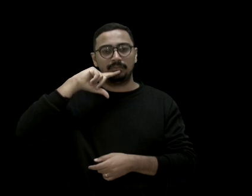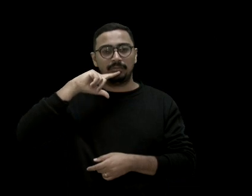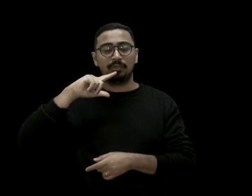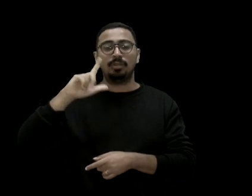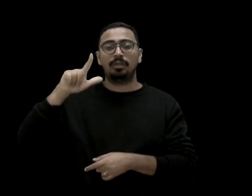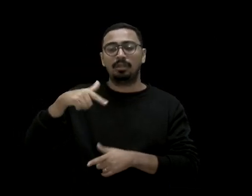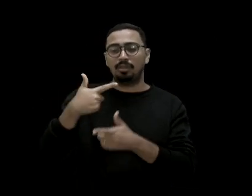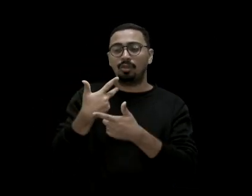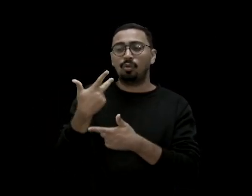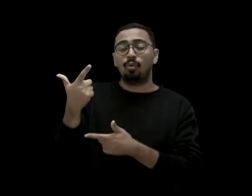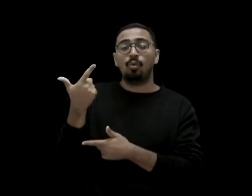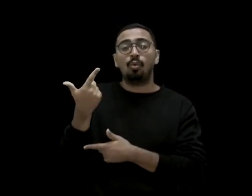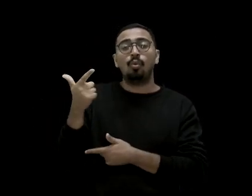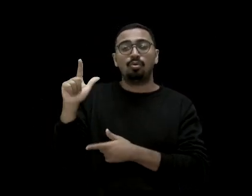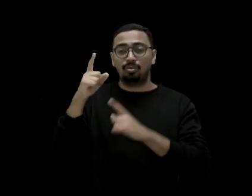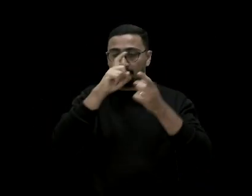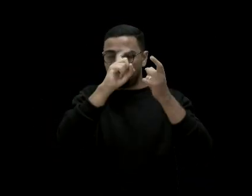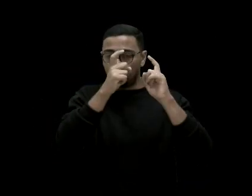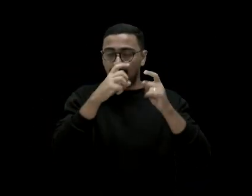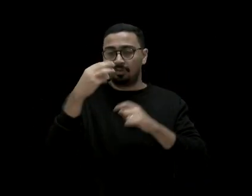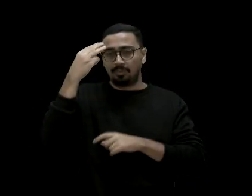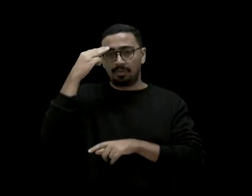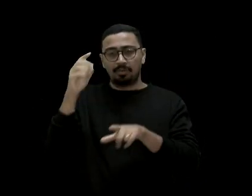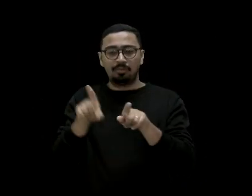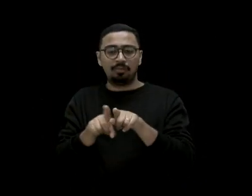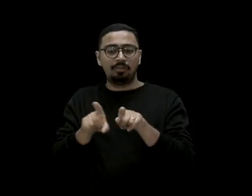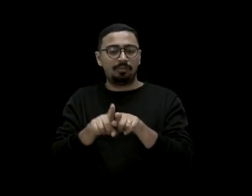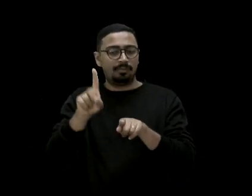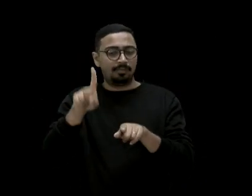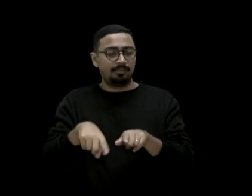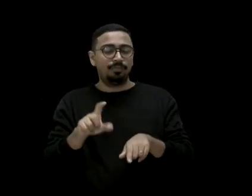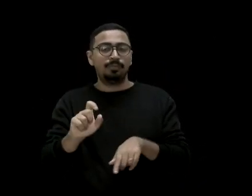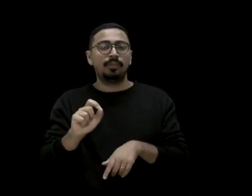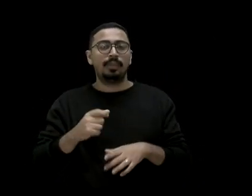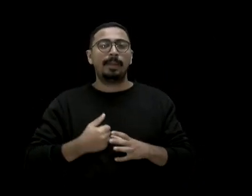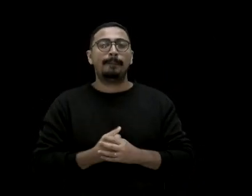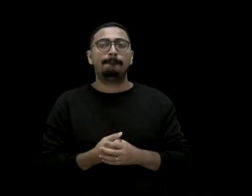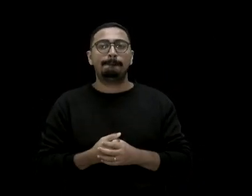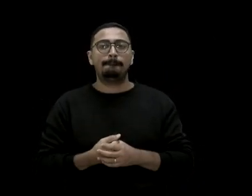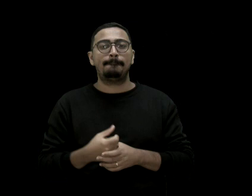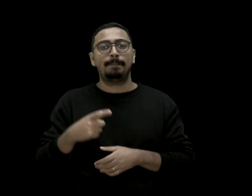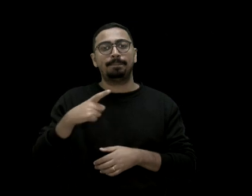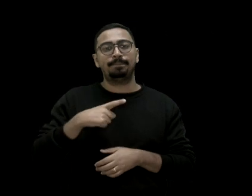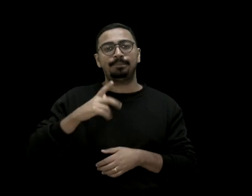E finalizando, um dos dados mais subnotificados e que representa